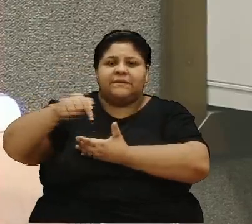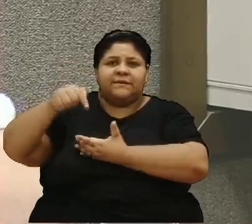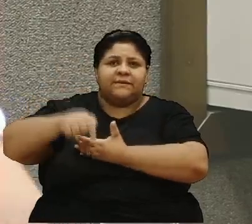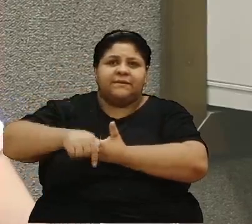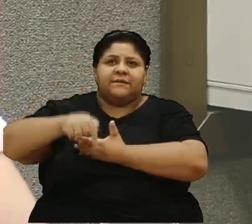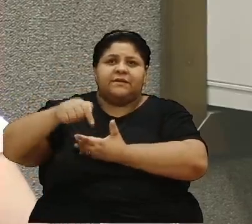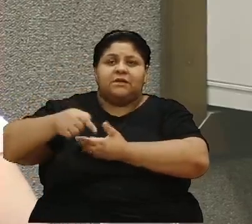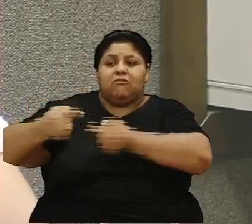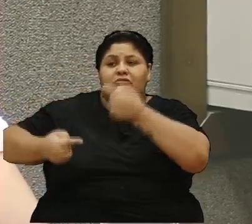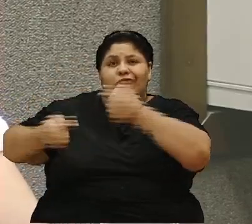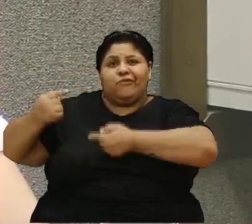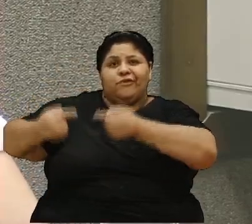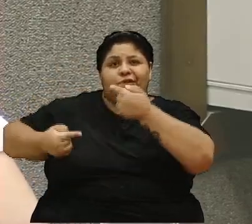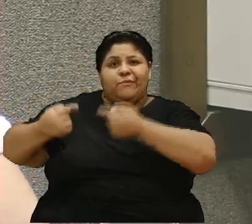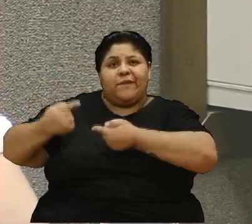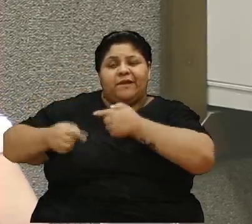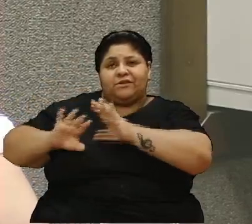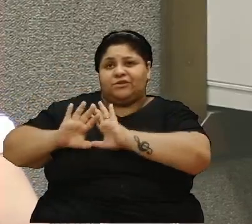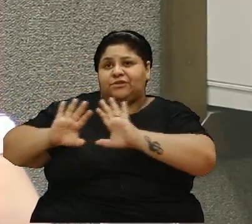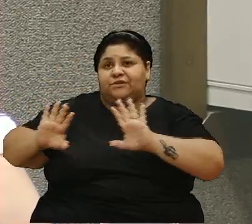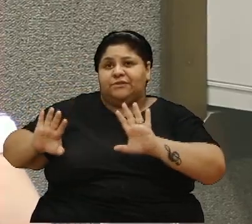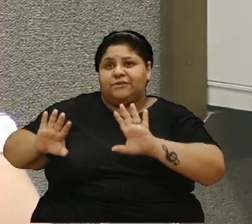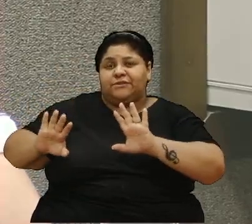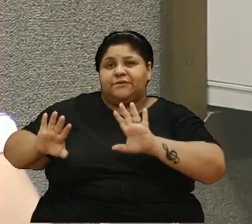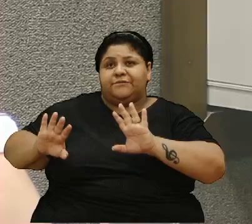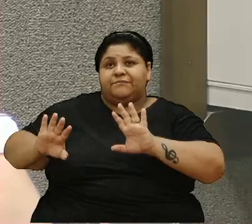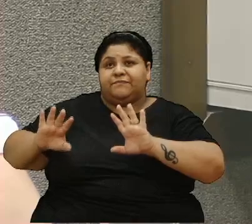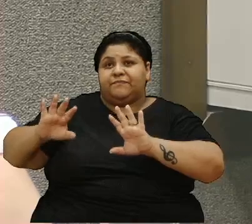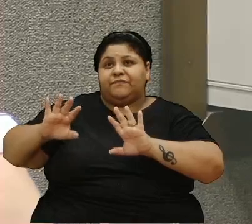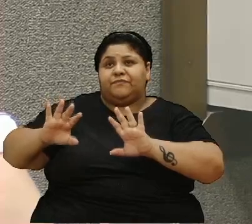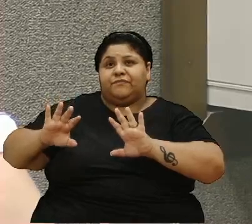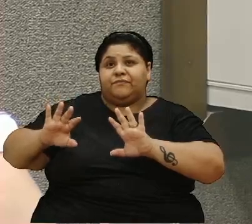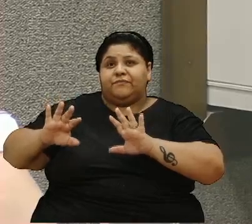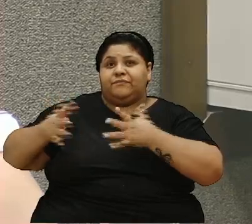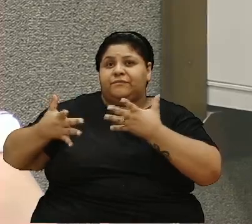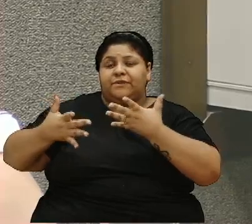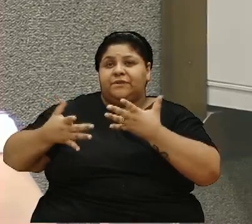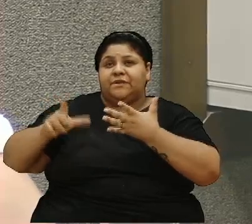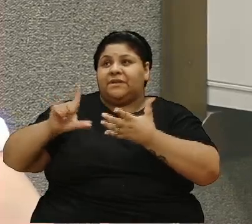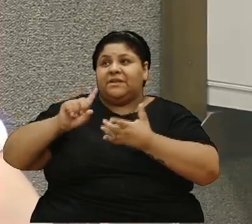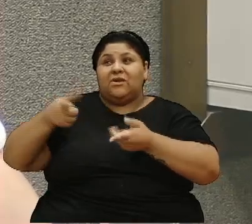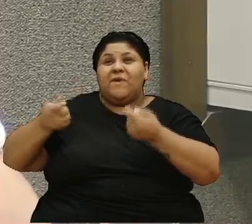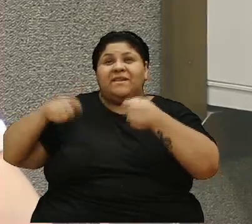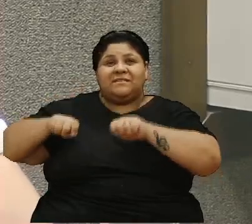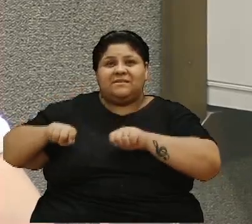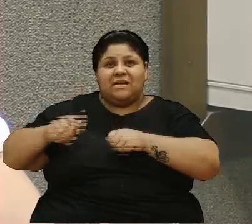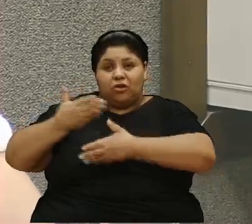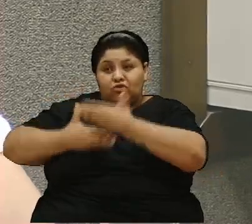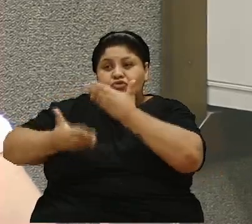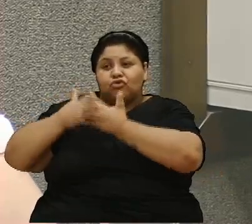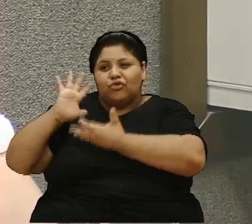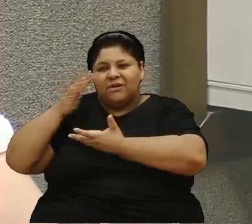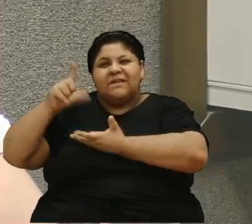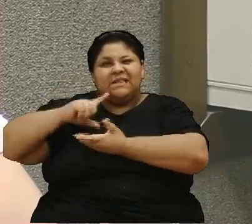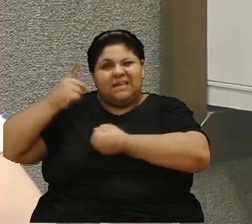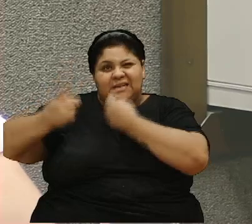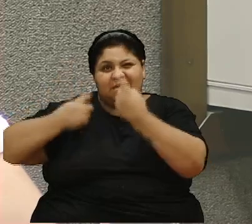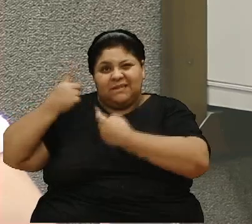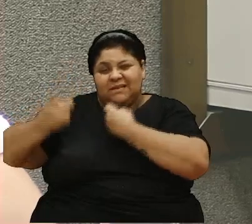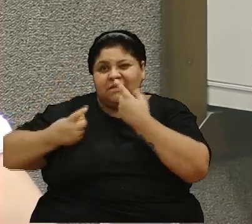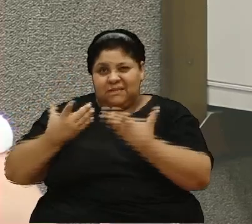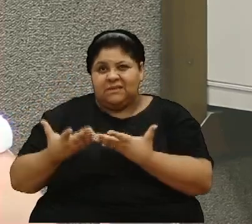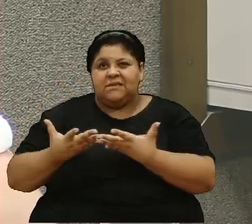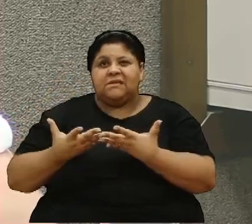é debate inócuo, né, porque as coisas vão acontecer. Então, nesse sentido, há essa preocupação de parte